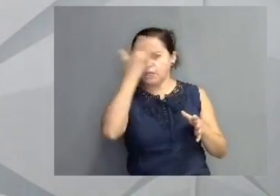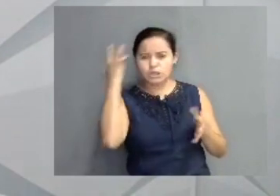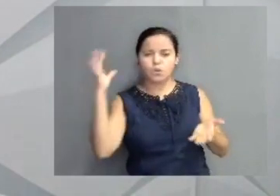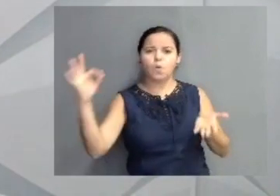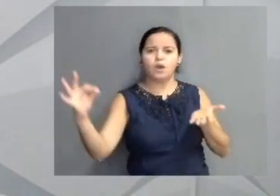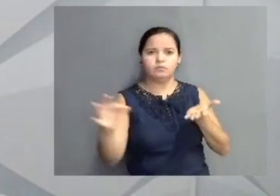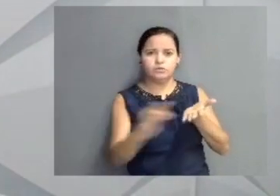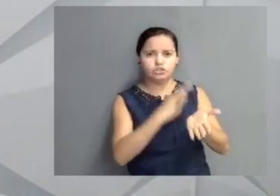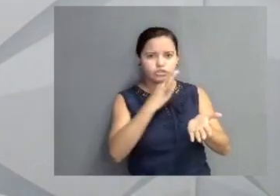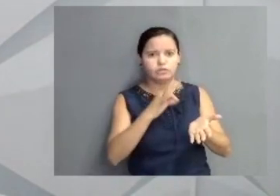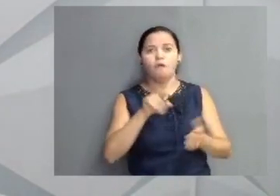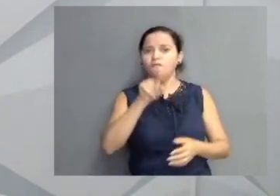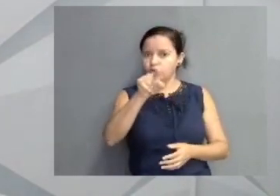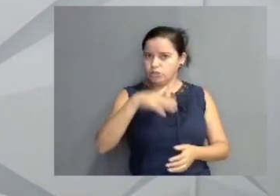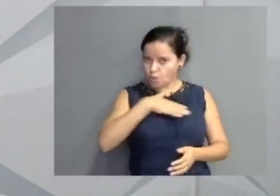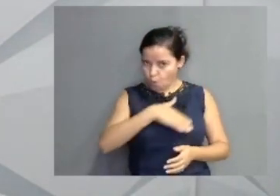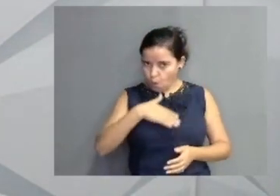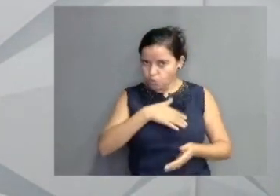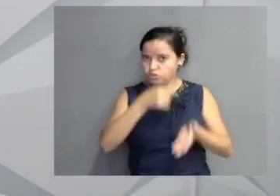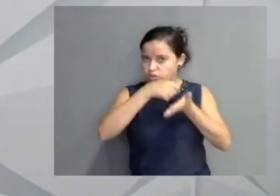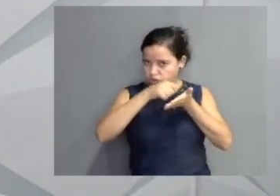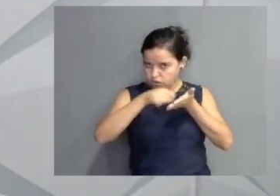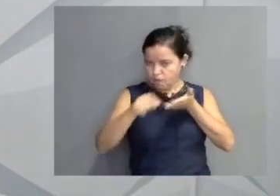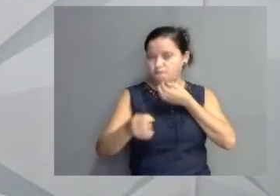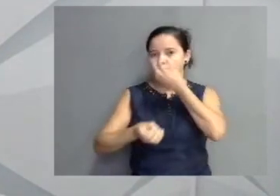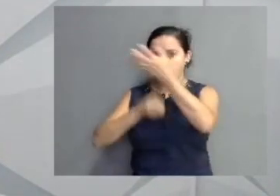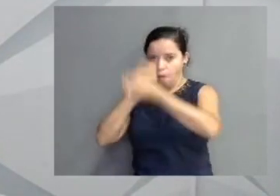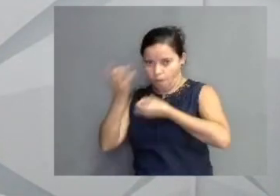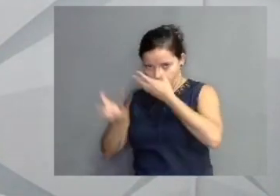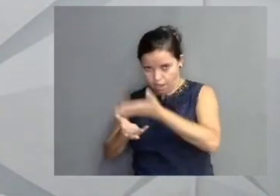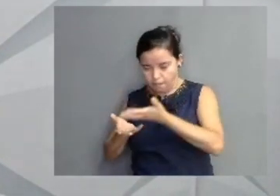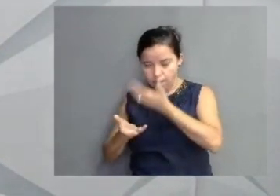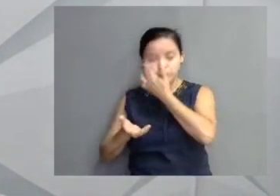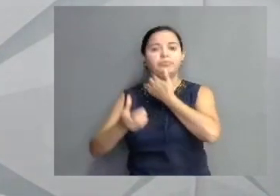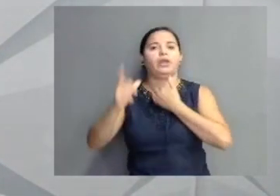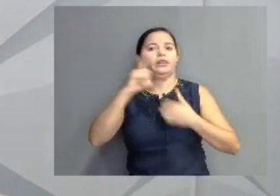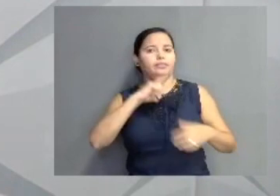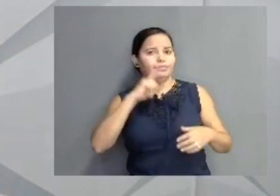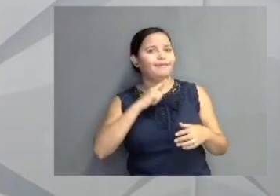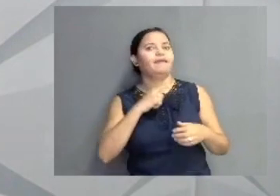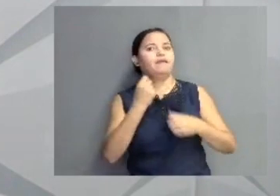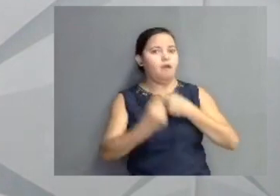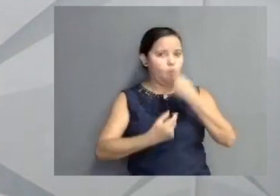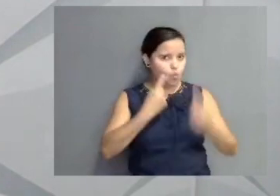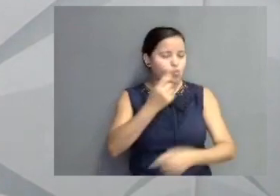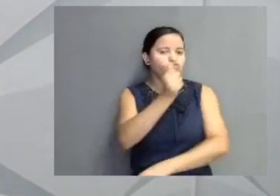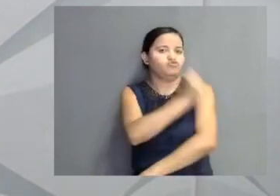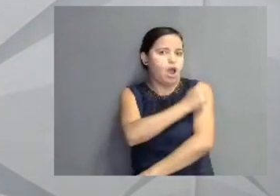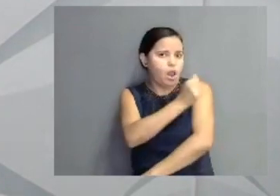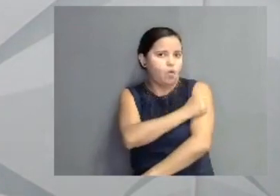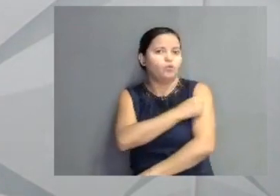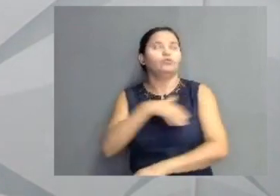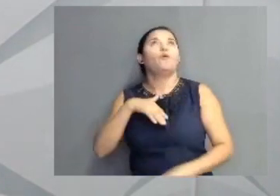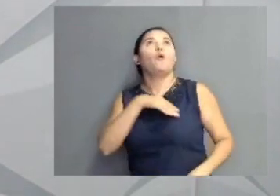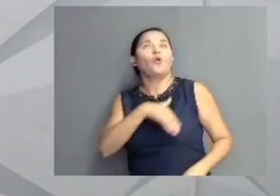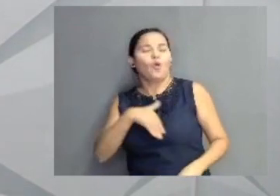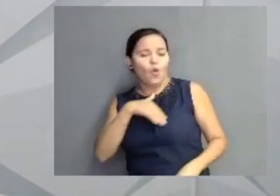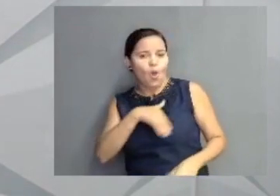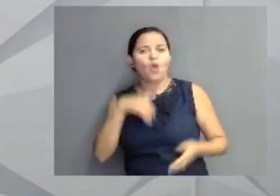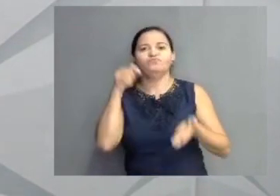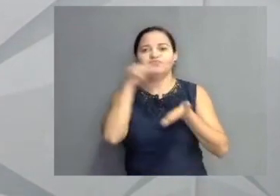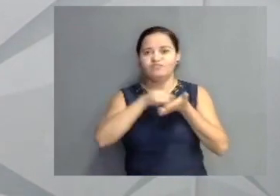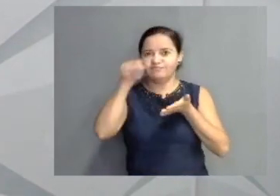se gosta de escrever poema, com certeza, entre nossos alunos, né, nós temos muitos poetas que escrevem, tá